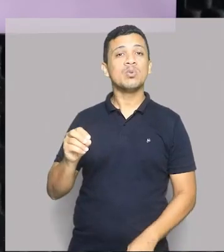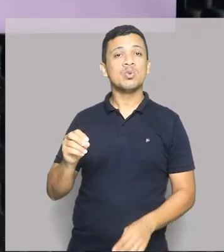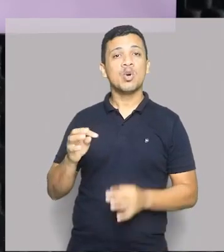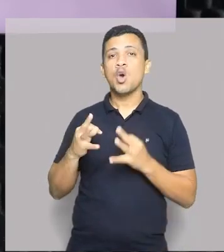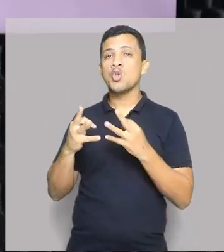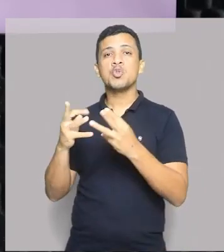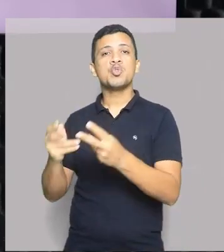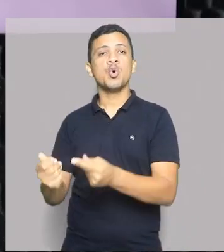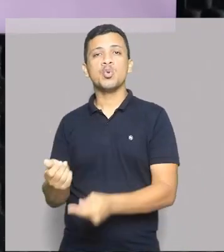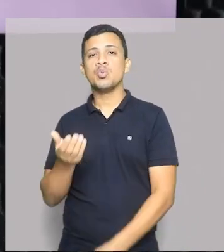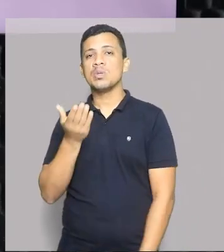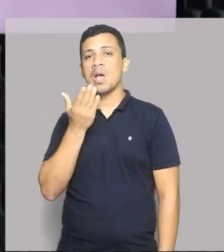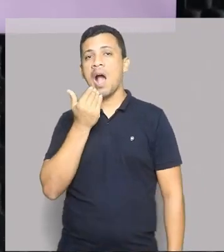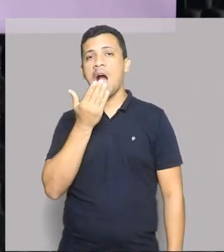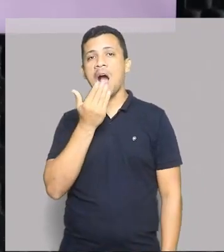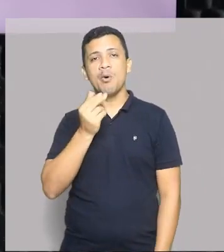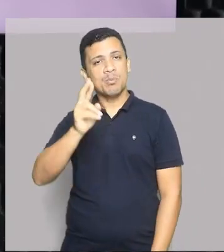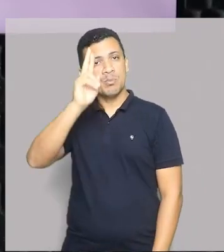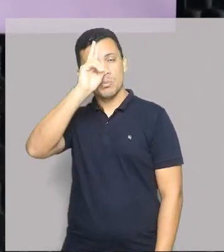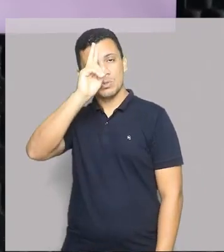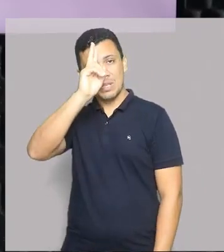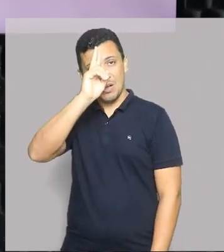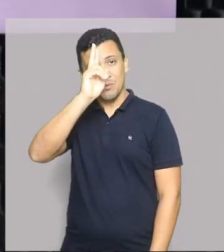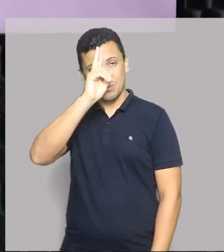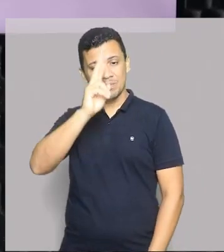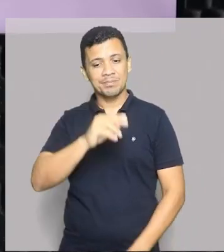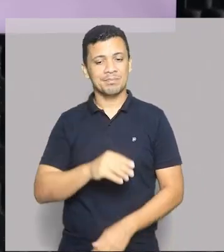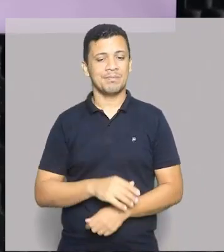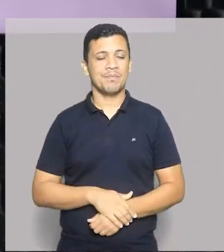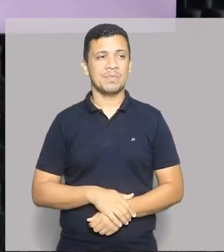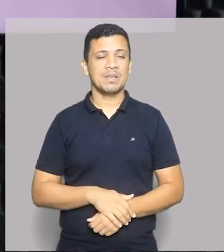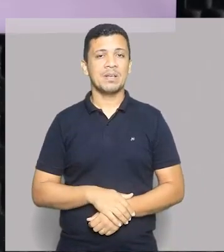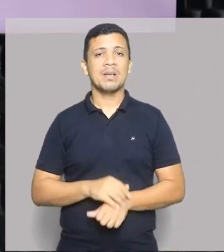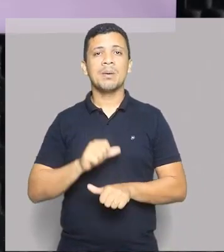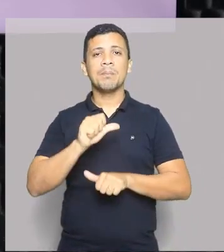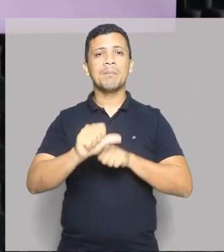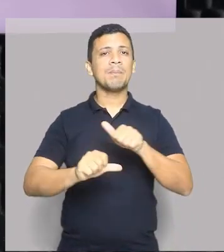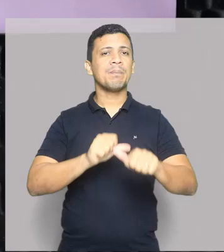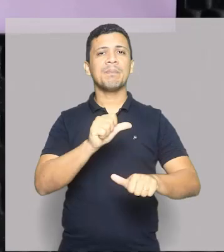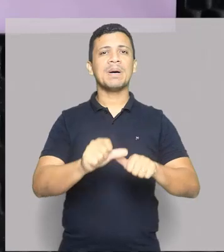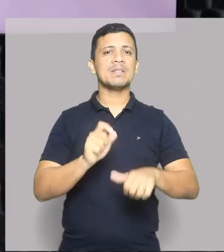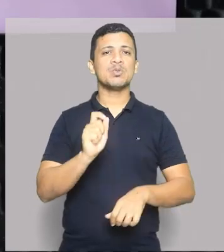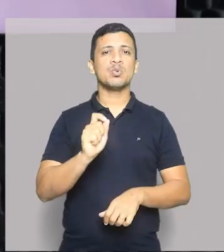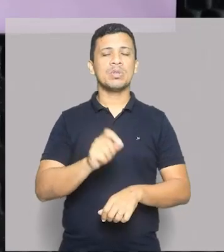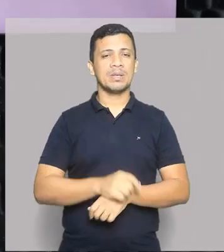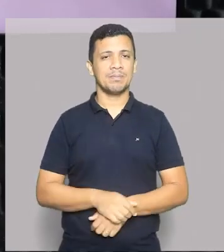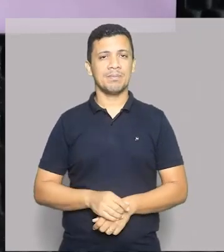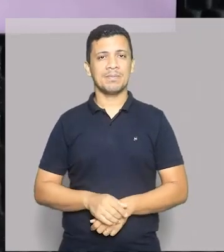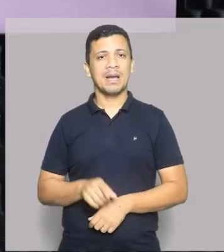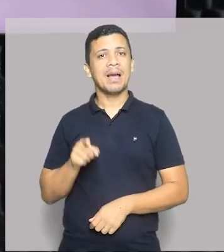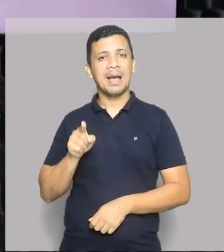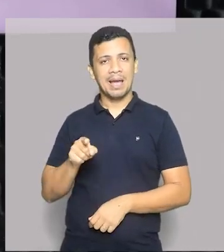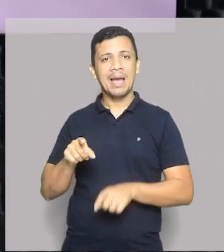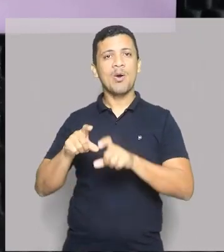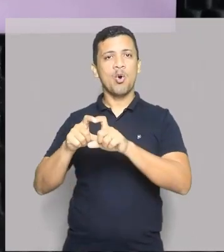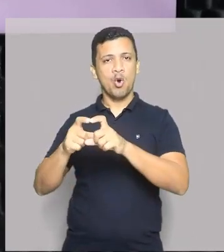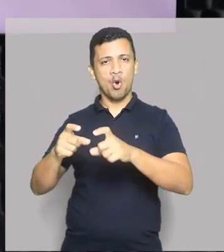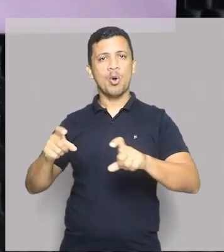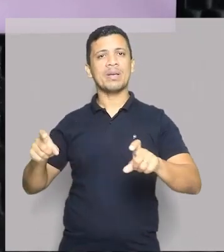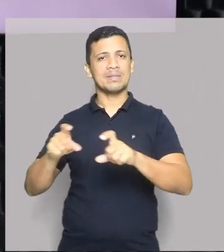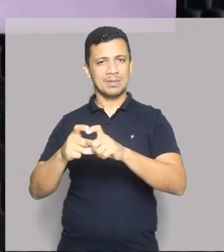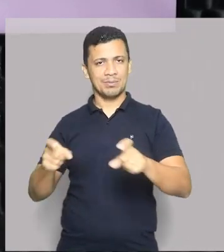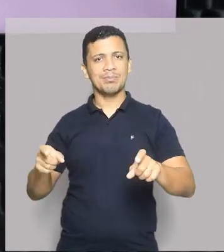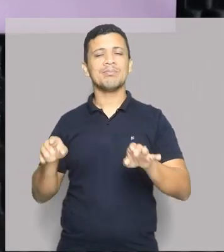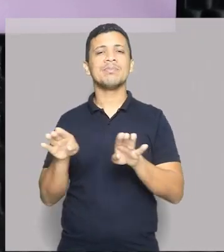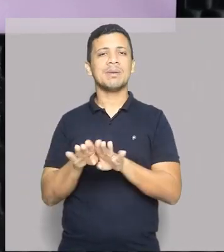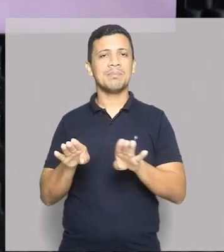que era um termo, né, na hora do almoço, passa a ser uma oração. Por quê?